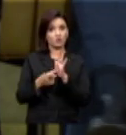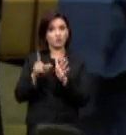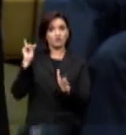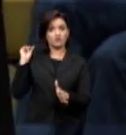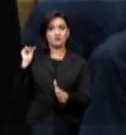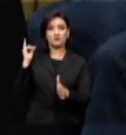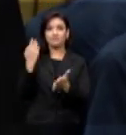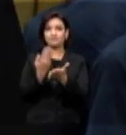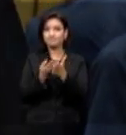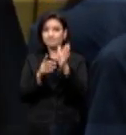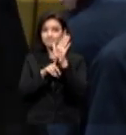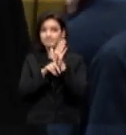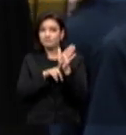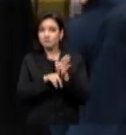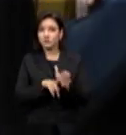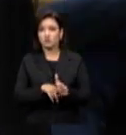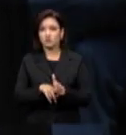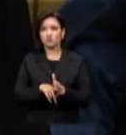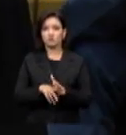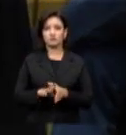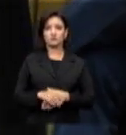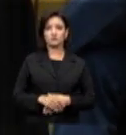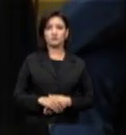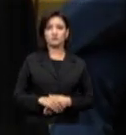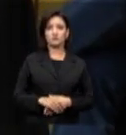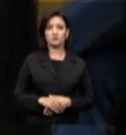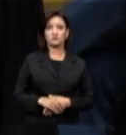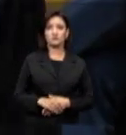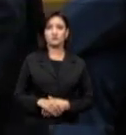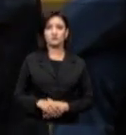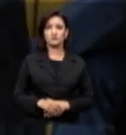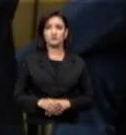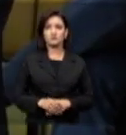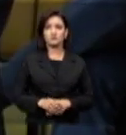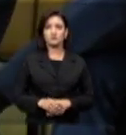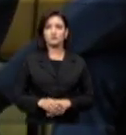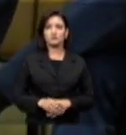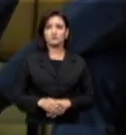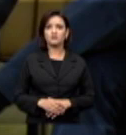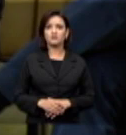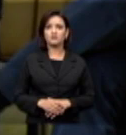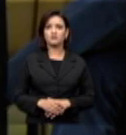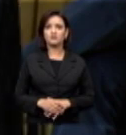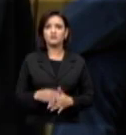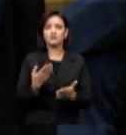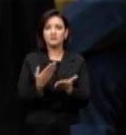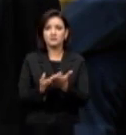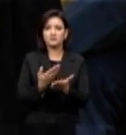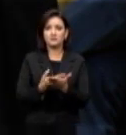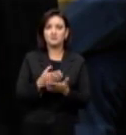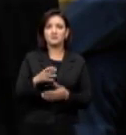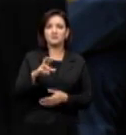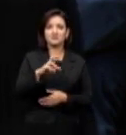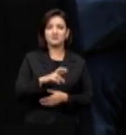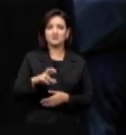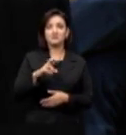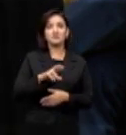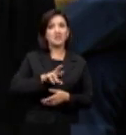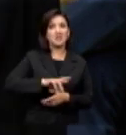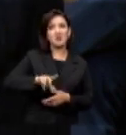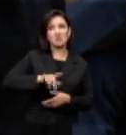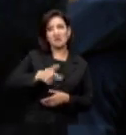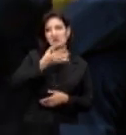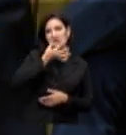Estudo técnico e prévio. Estudo quer dizer, não é o achismo, não é o que eu